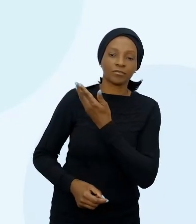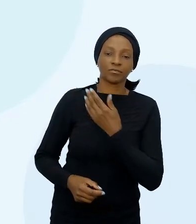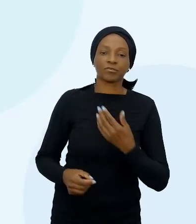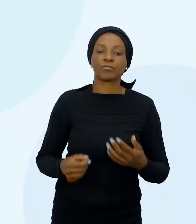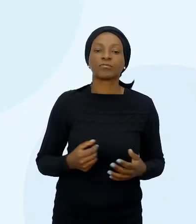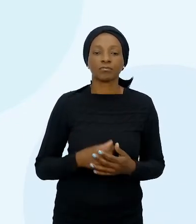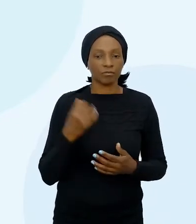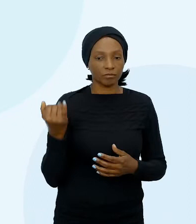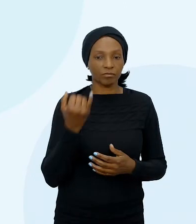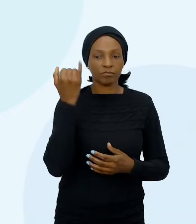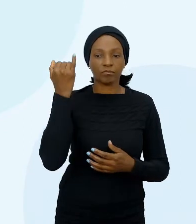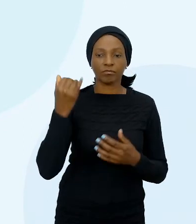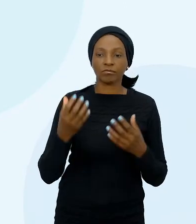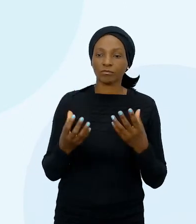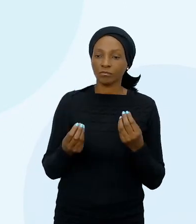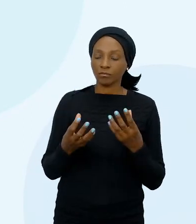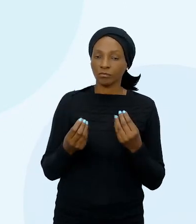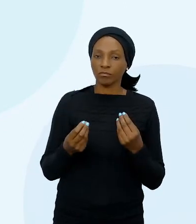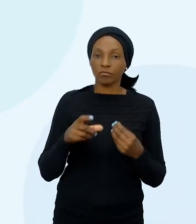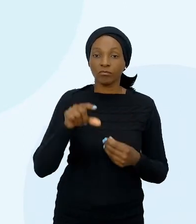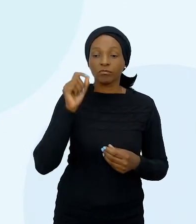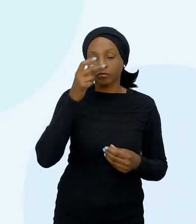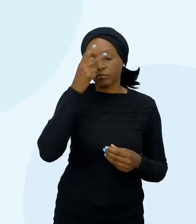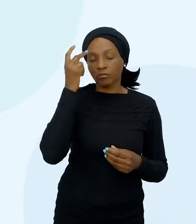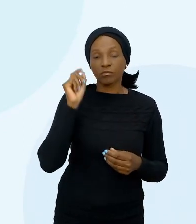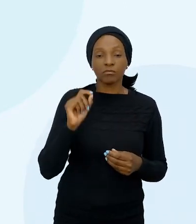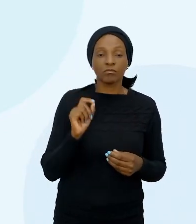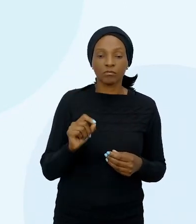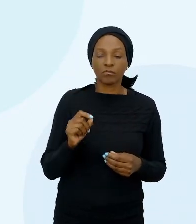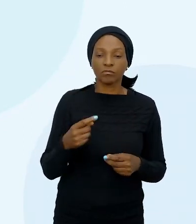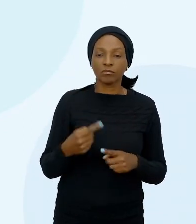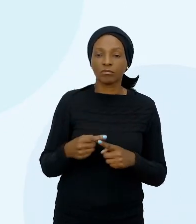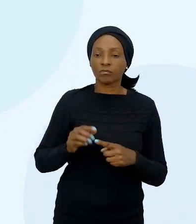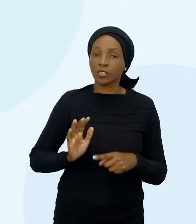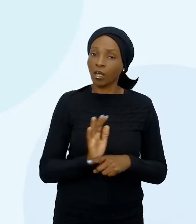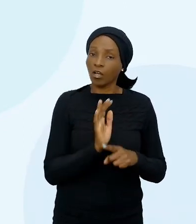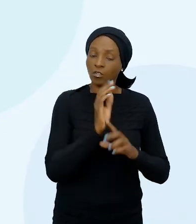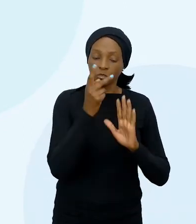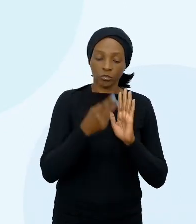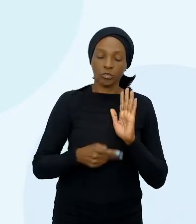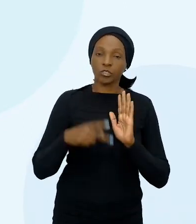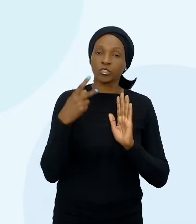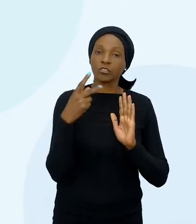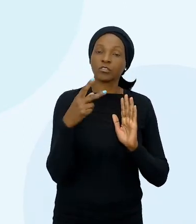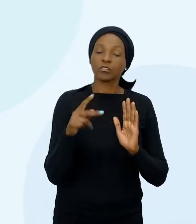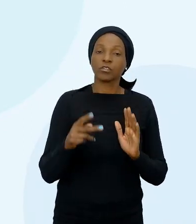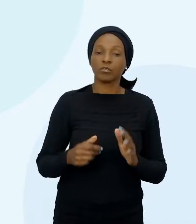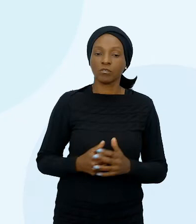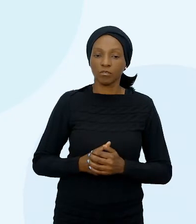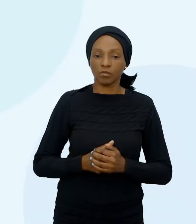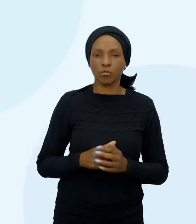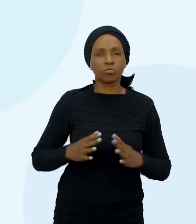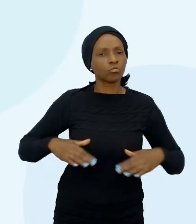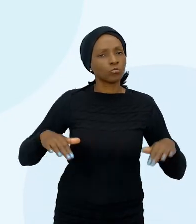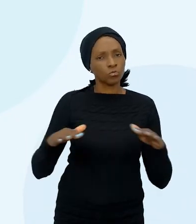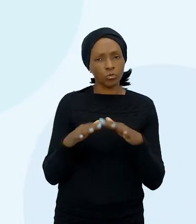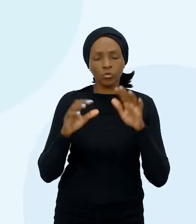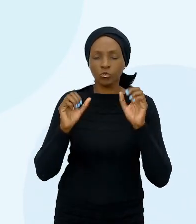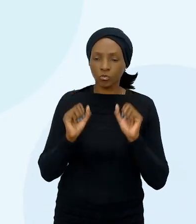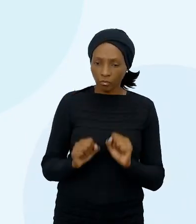É bastante importante, pois vai enriquecer aí o seu projeto. Todos podem participar